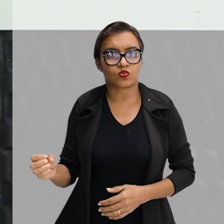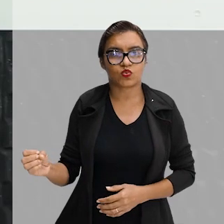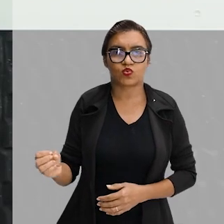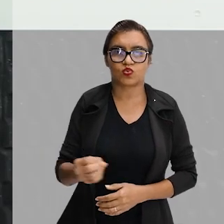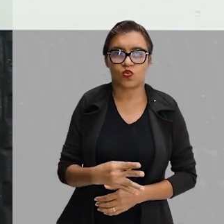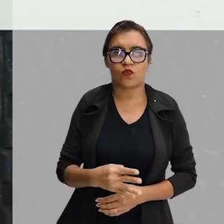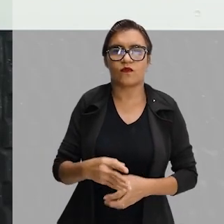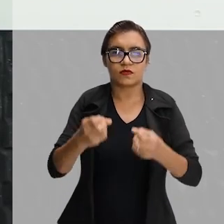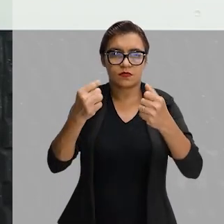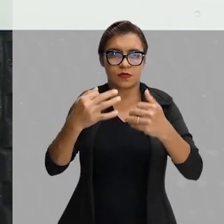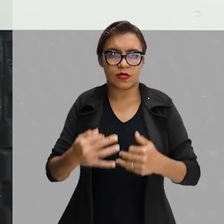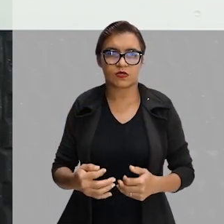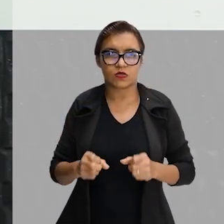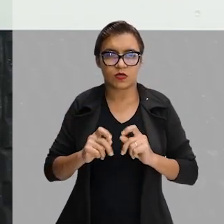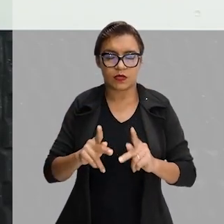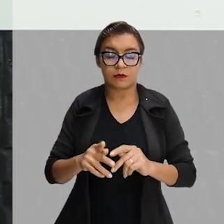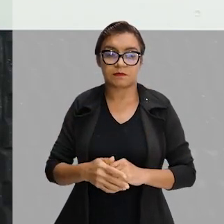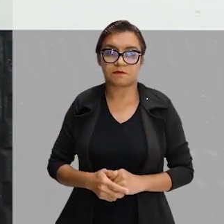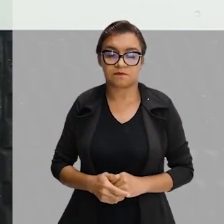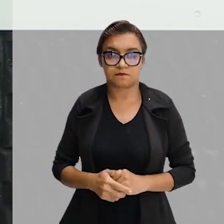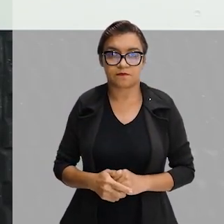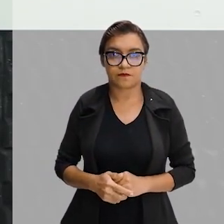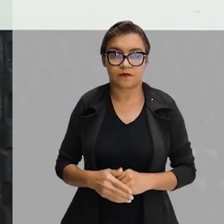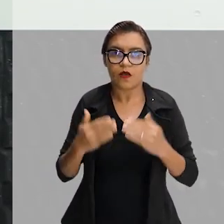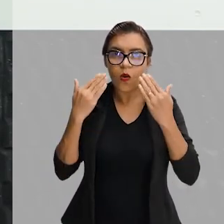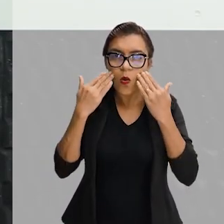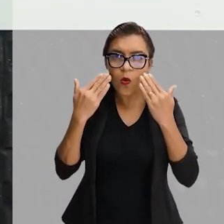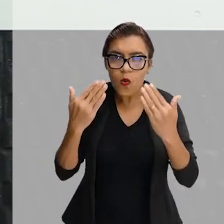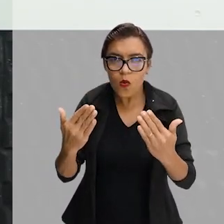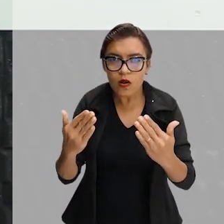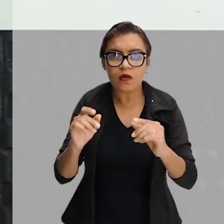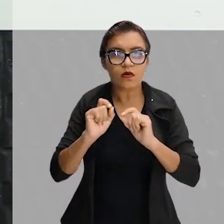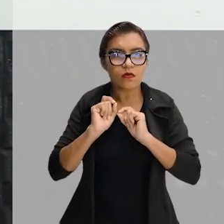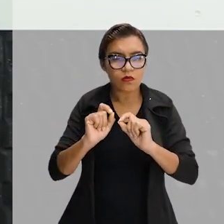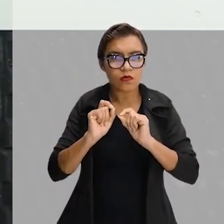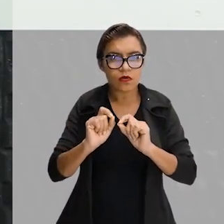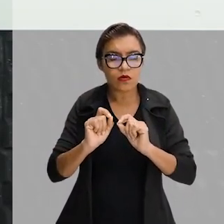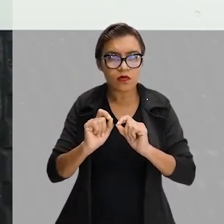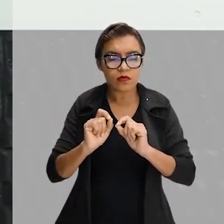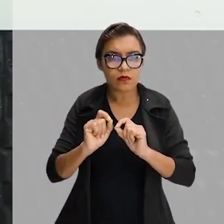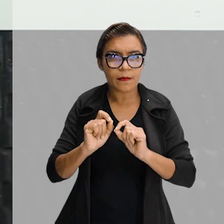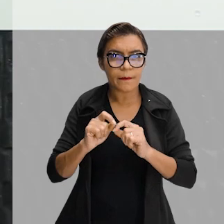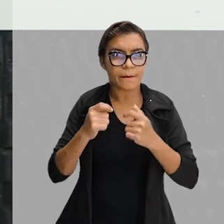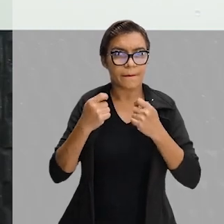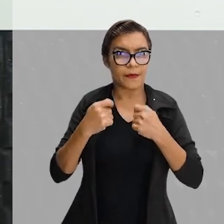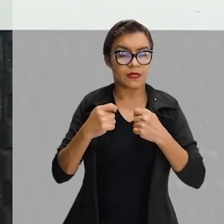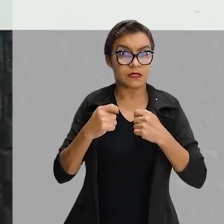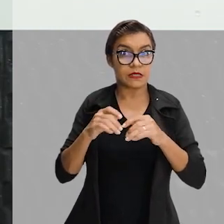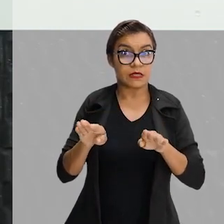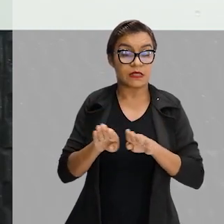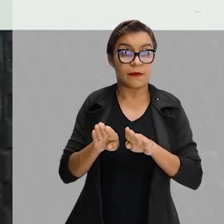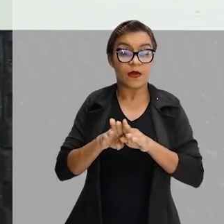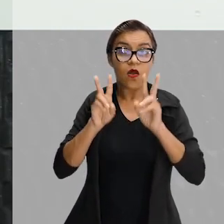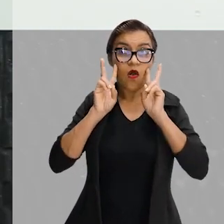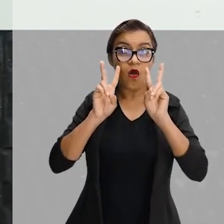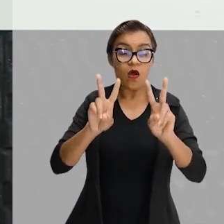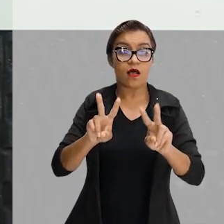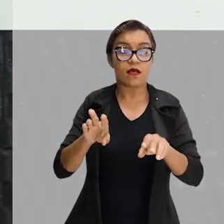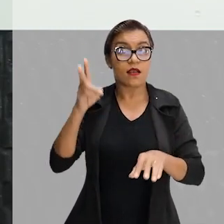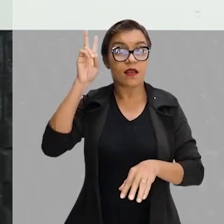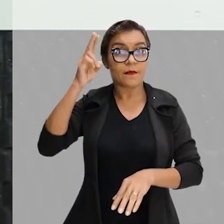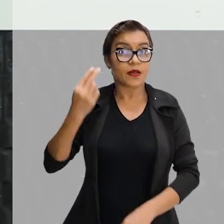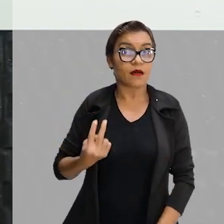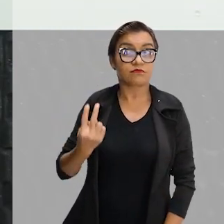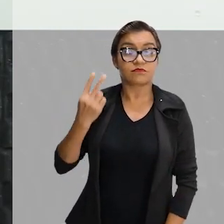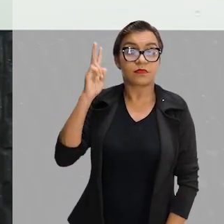e vamos para frente. Só que olhar para frente significa também olhar para trás, sobretudo olhar para trás. Por